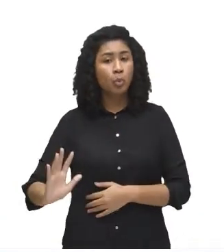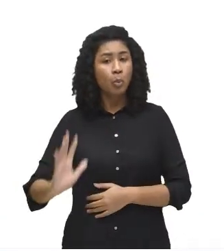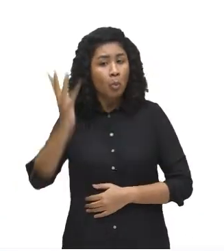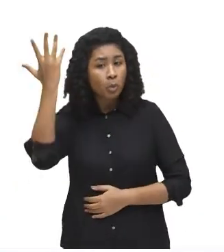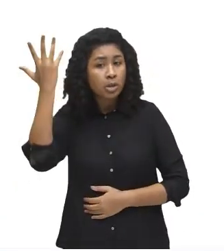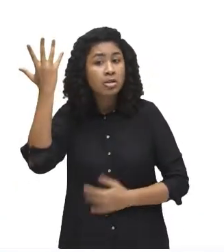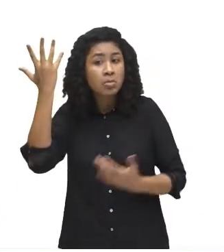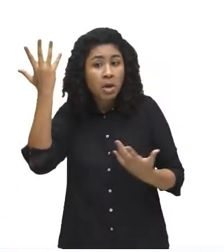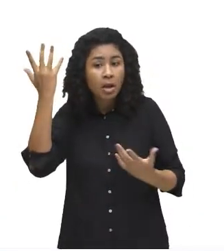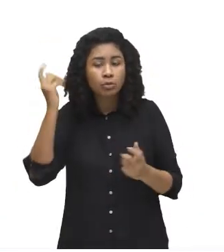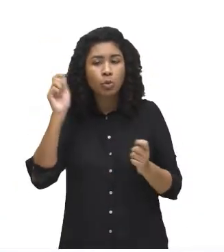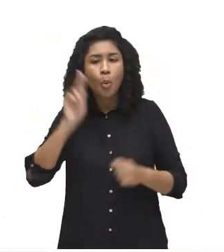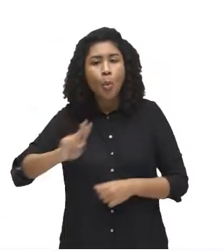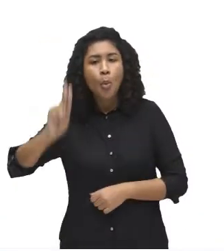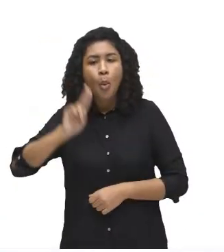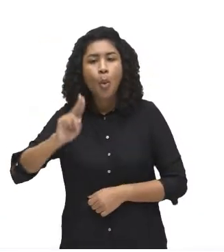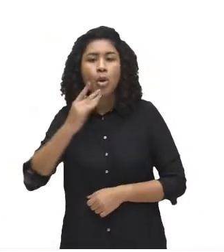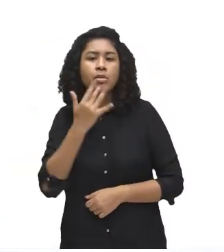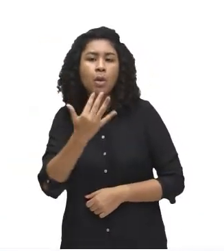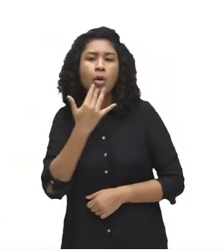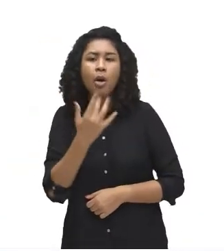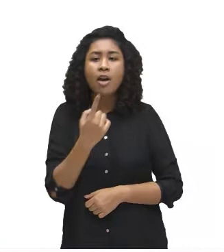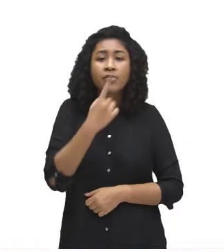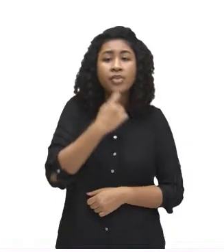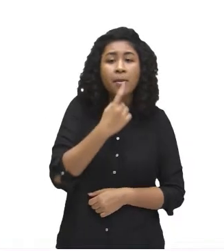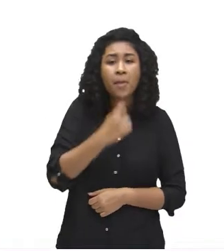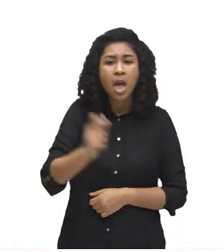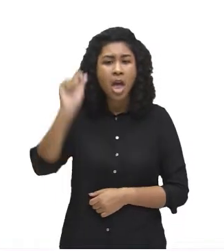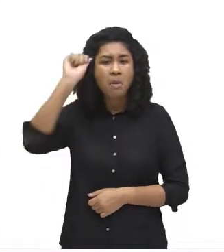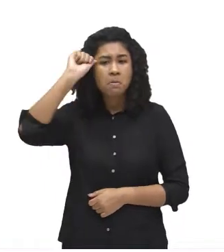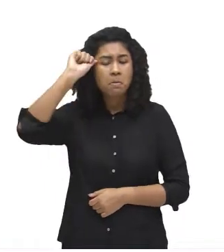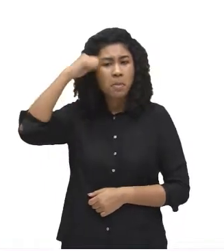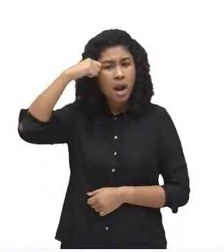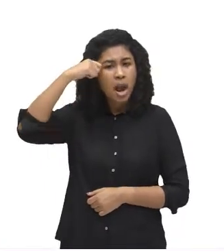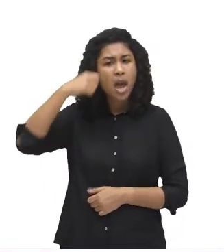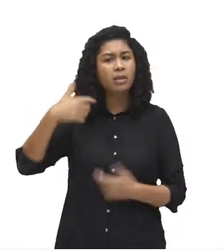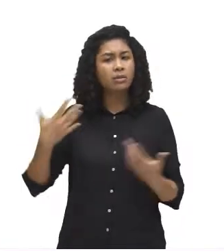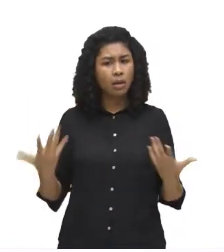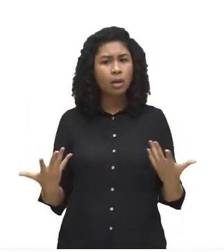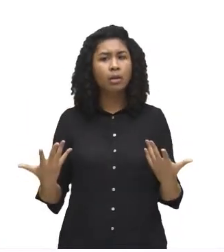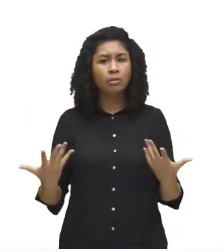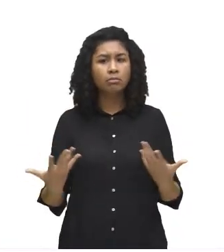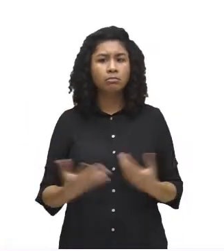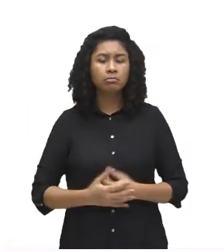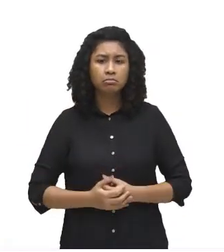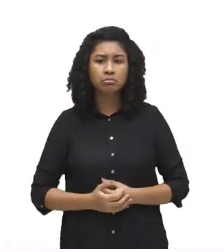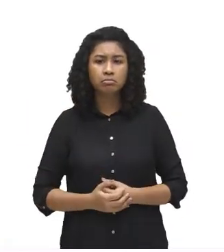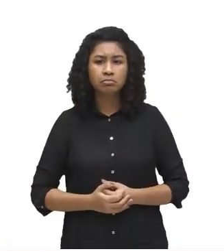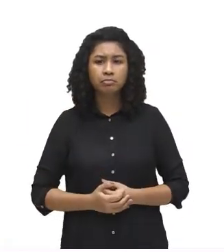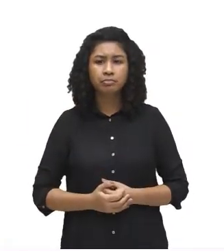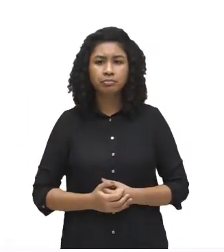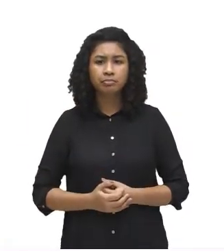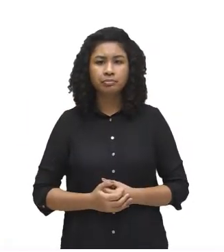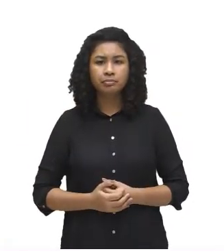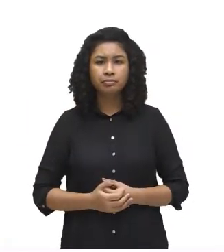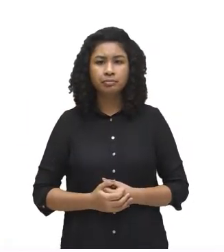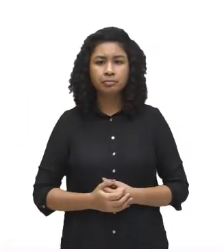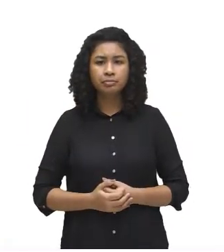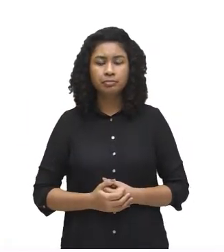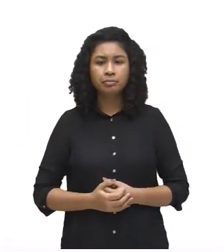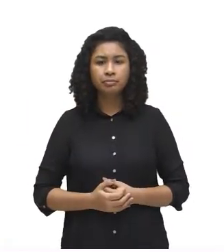ser usado uma cor, a cor vermelha, a cor preta, por exemplo, se estão muito aí simbolizando hoje, não é isso?